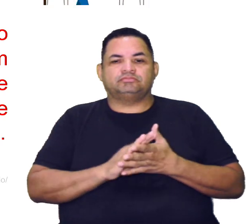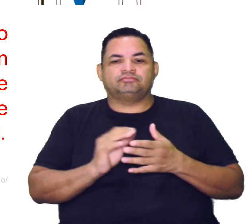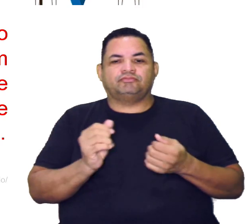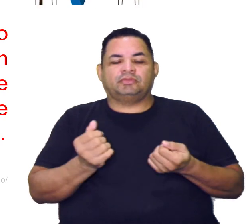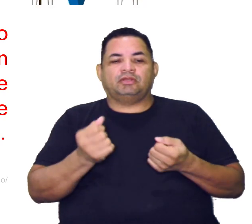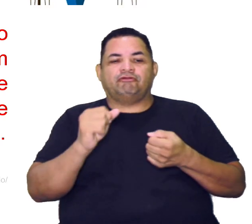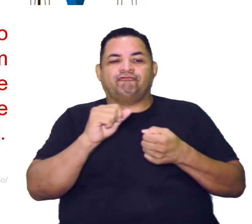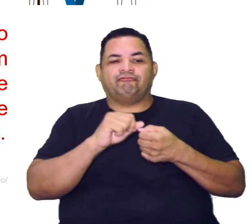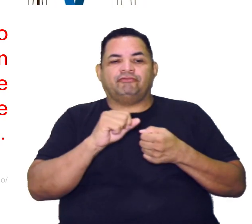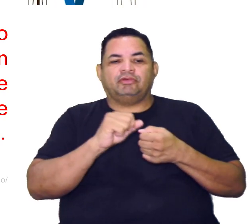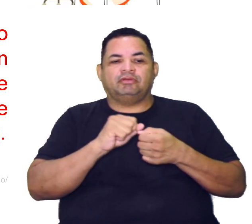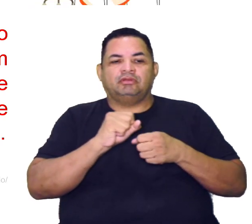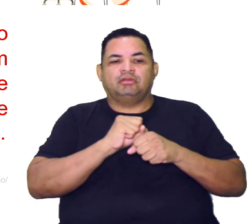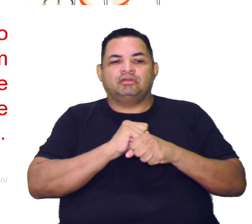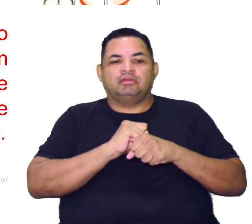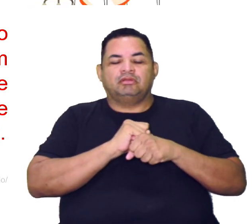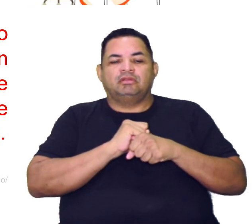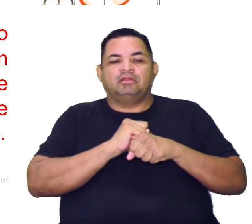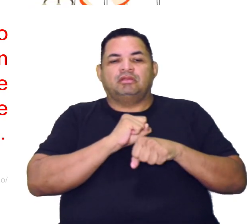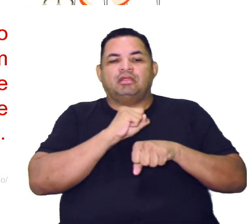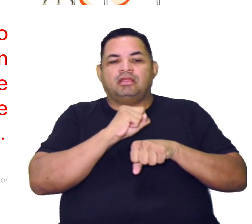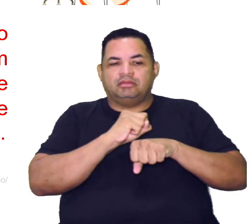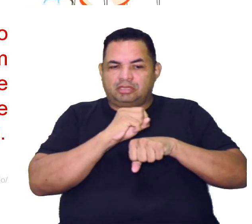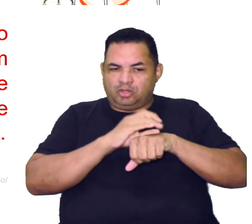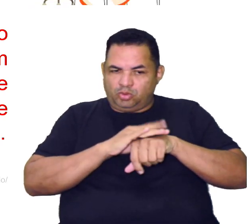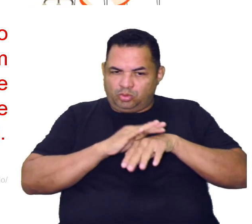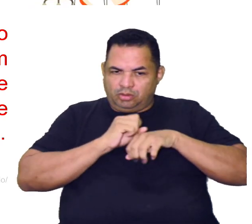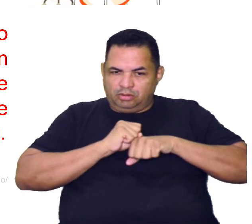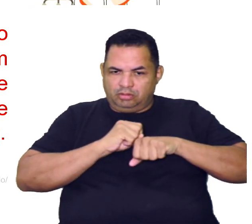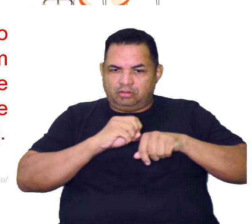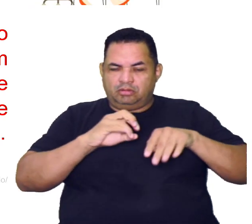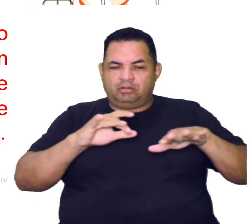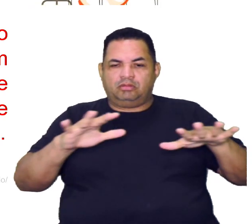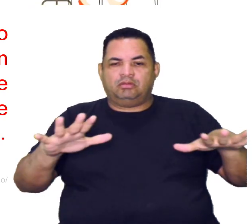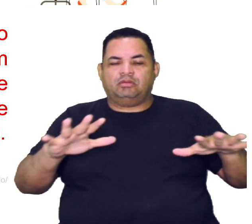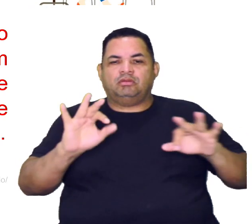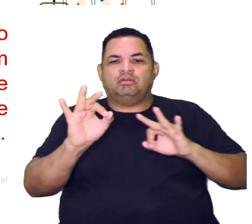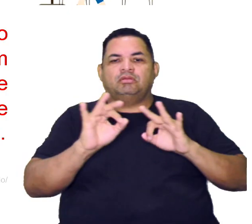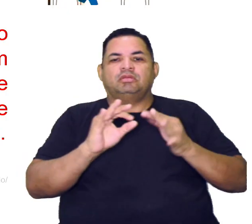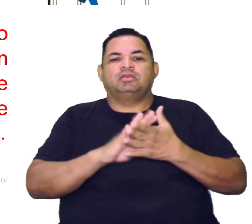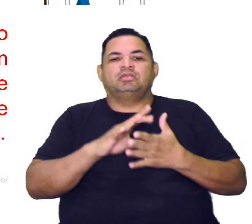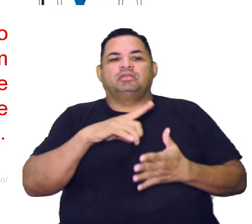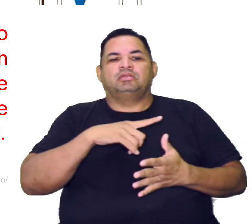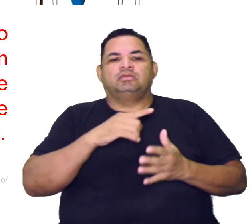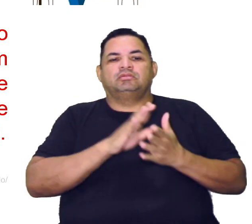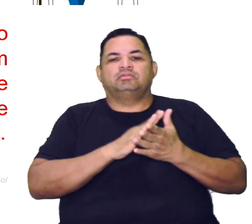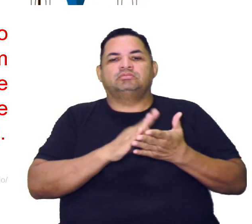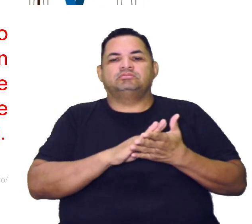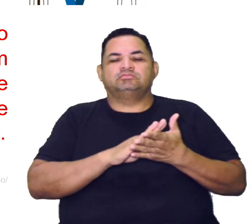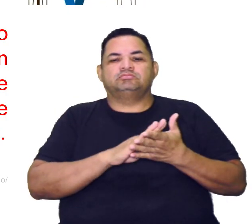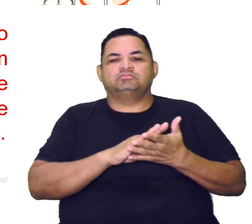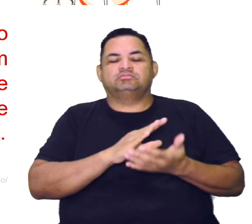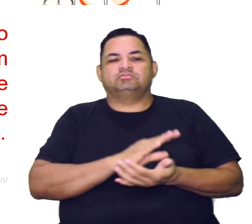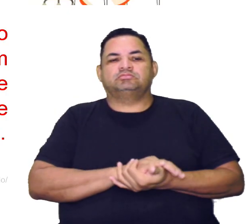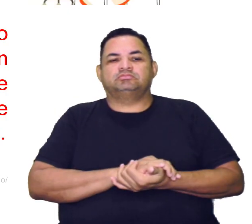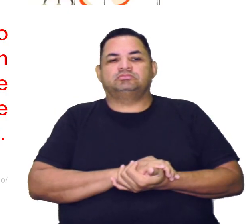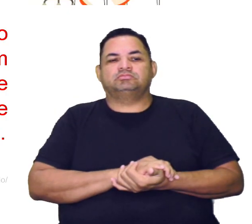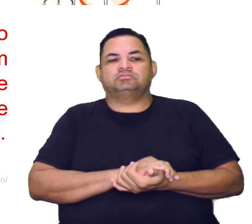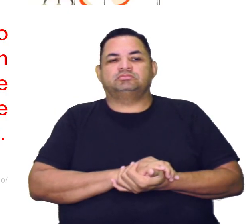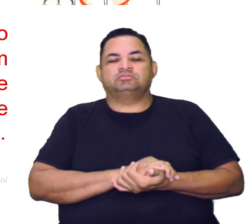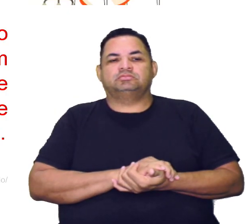realizada aí na pandemia, se a gente for observar, é que teve um grande aumento aí de minutagem de